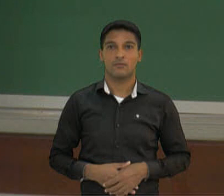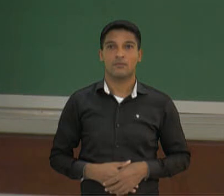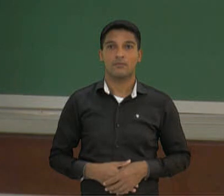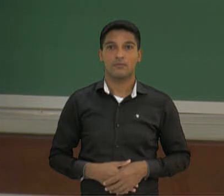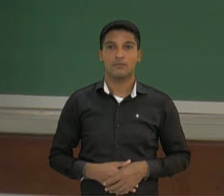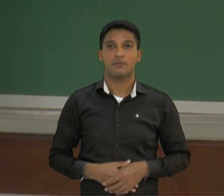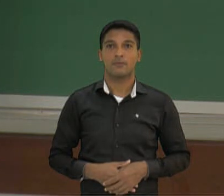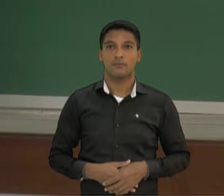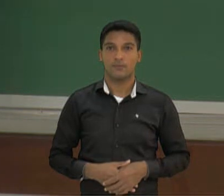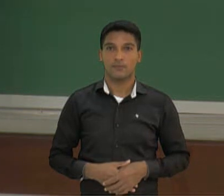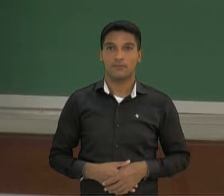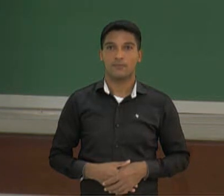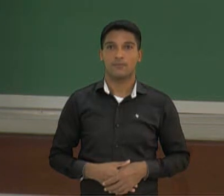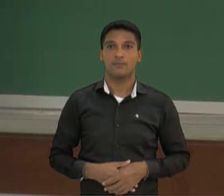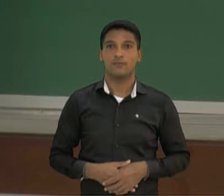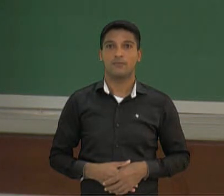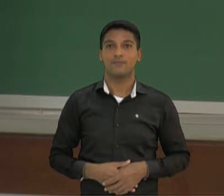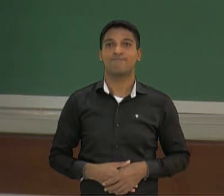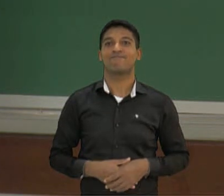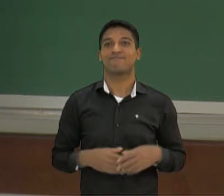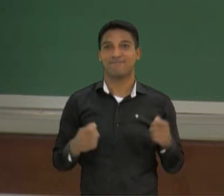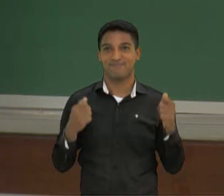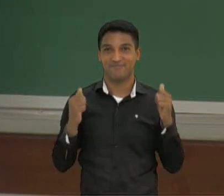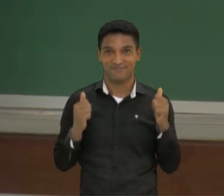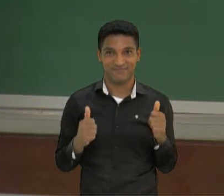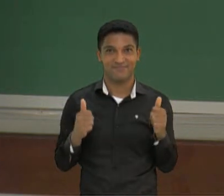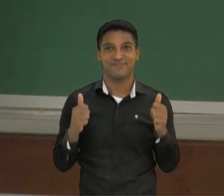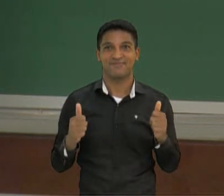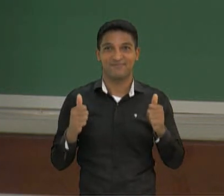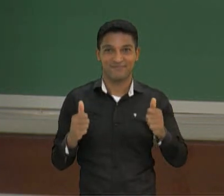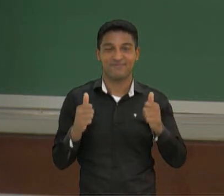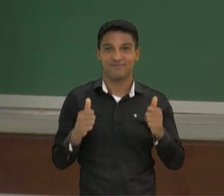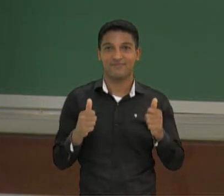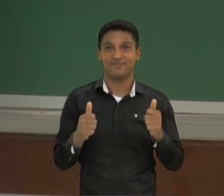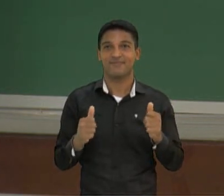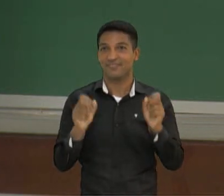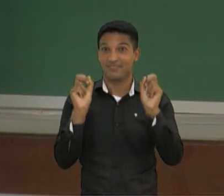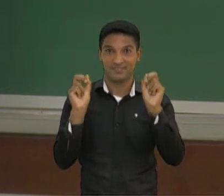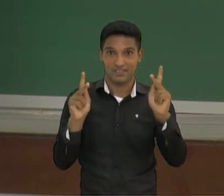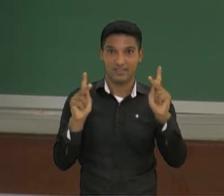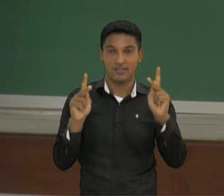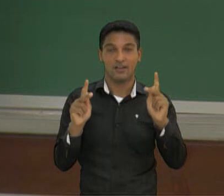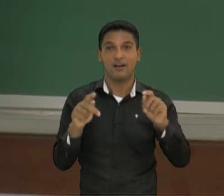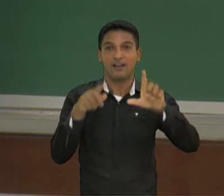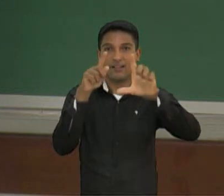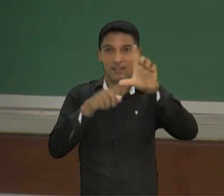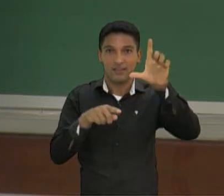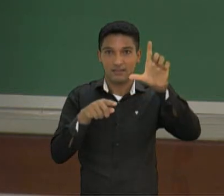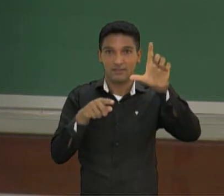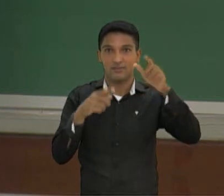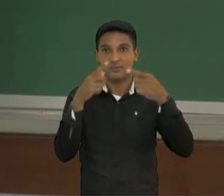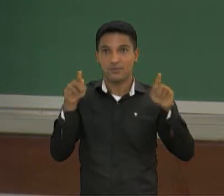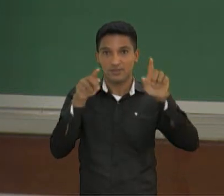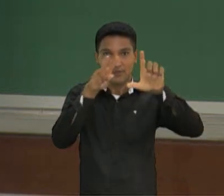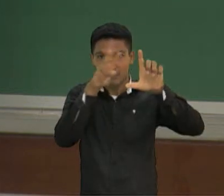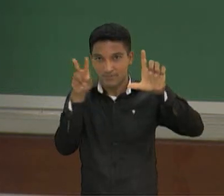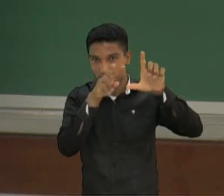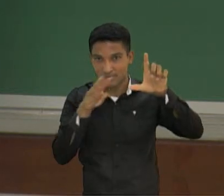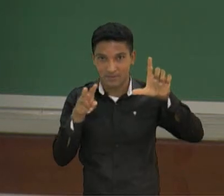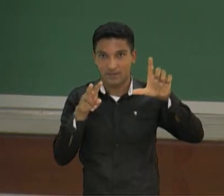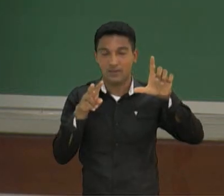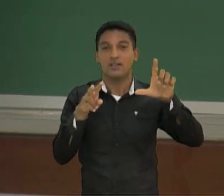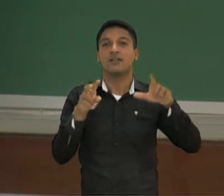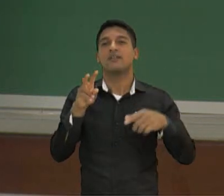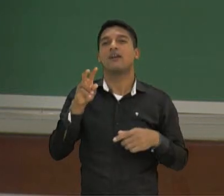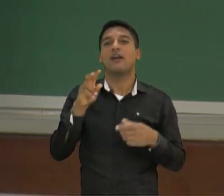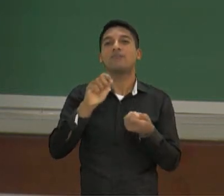mamíferos voadores, sim. Belezinha, pessoal? Então, um trechinho da música que a gente vai estar trabalhando aí, tá?